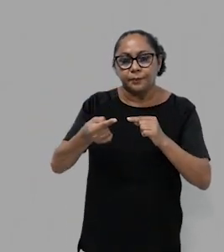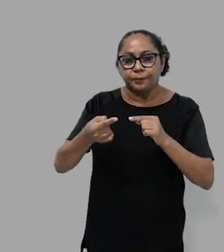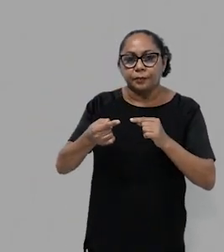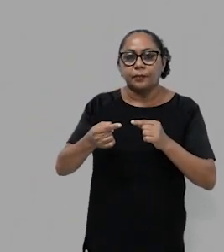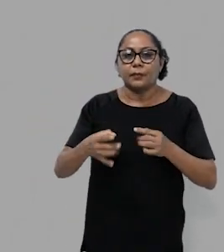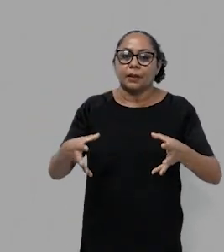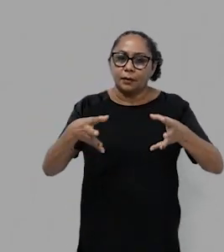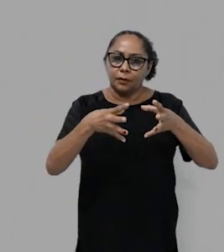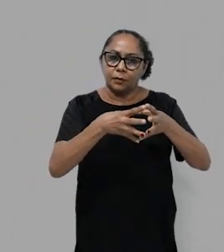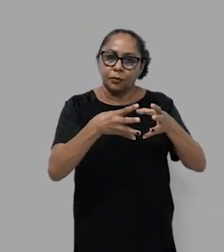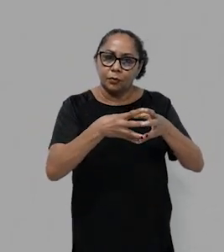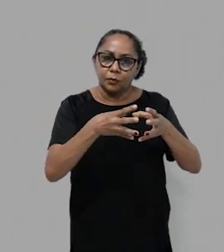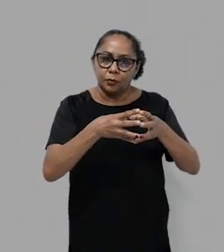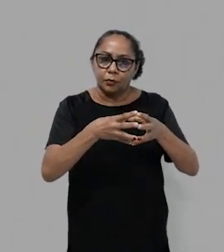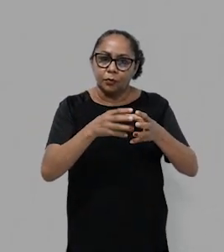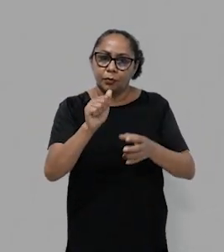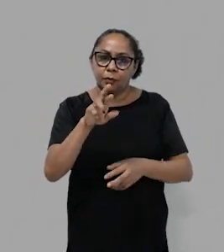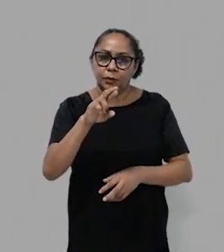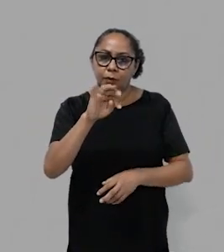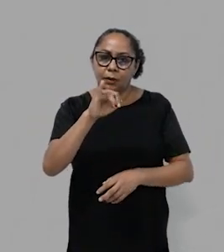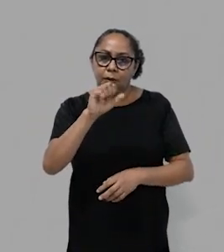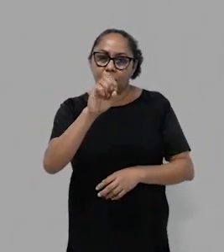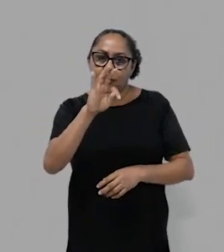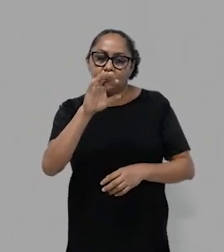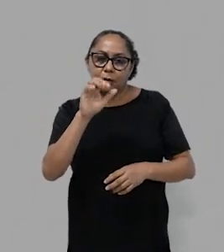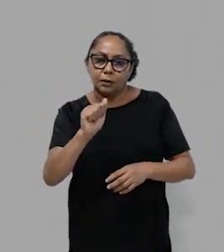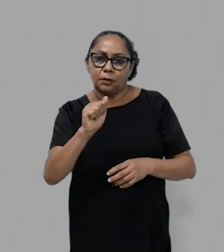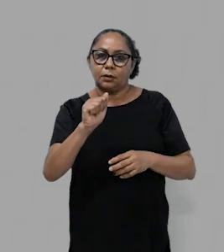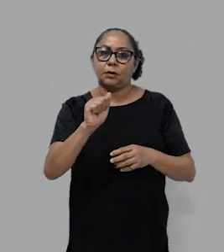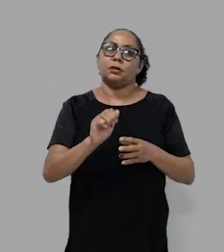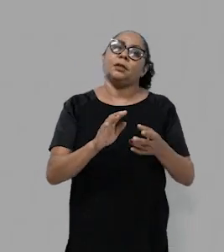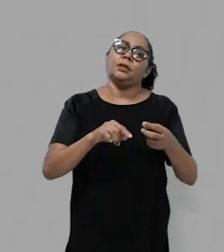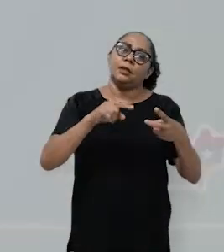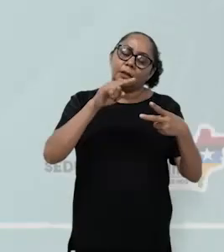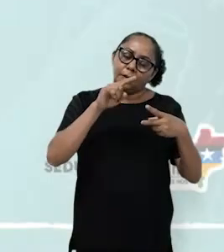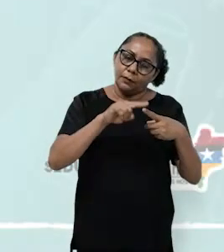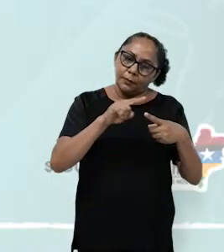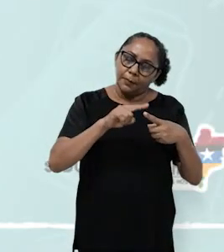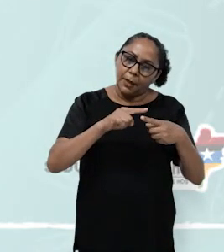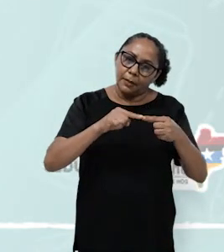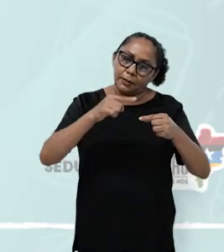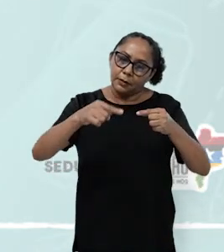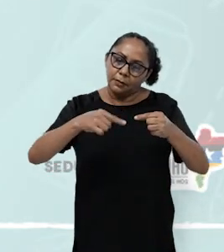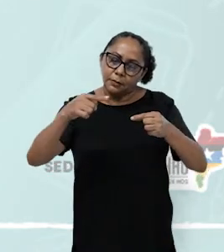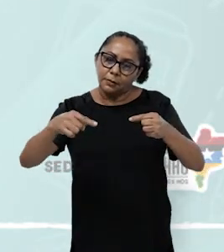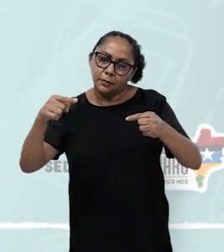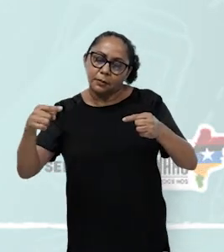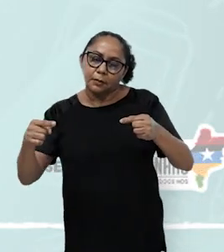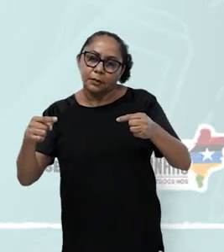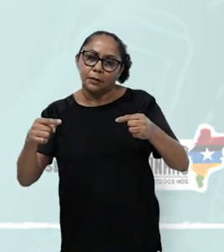de artistas que passou pelo impressionismo, que foi impressionista, mas que acabou